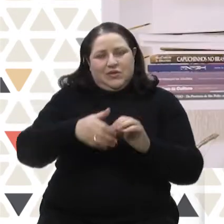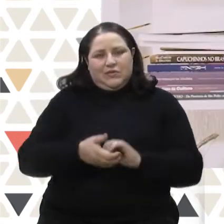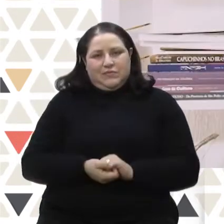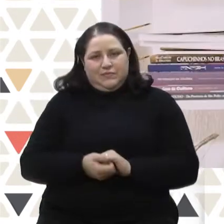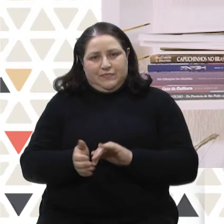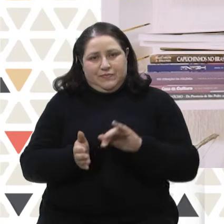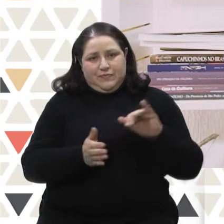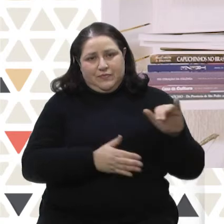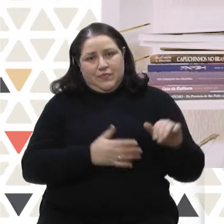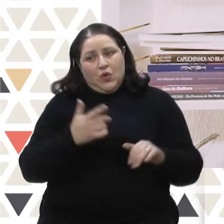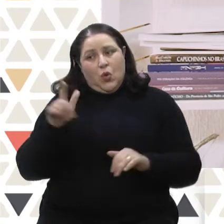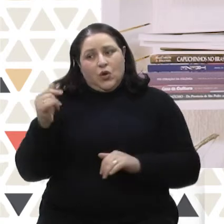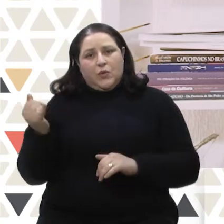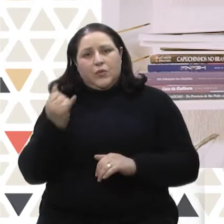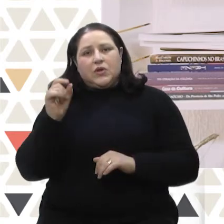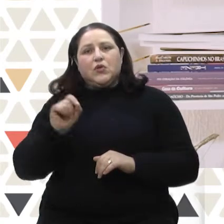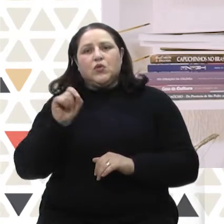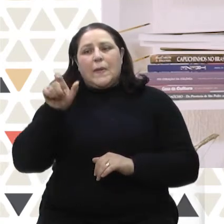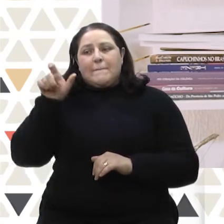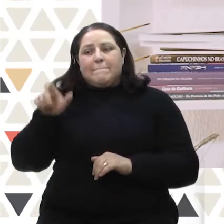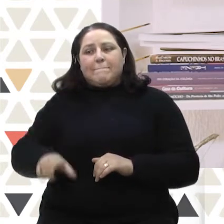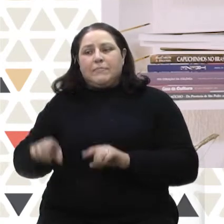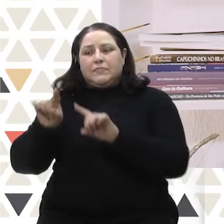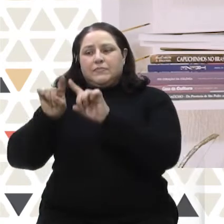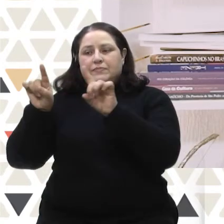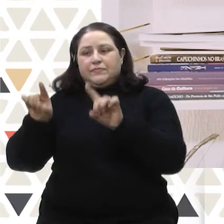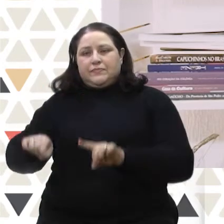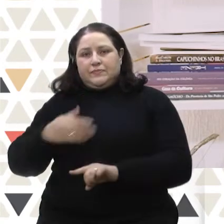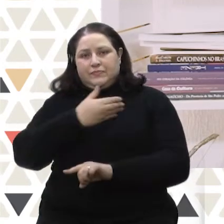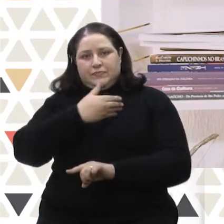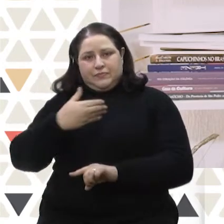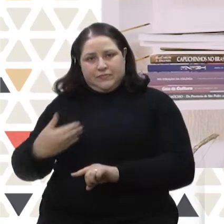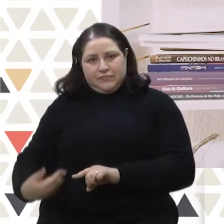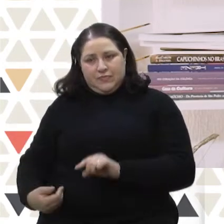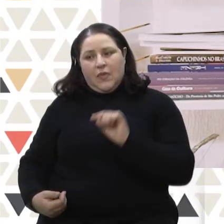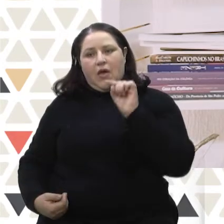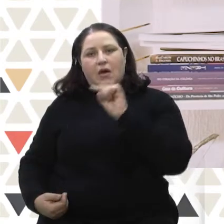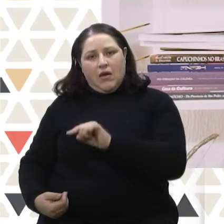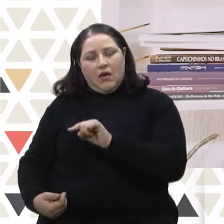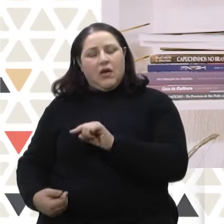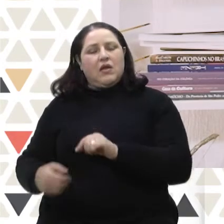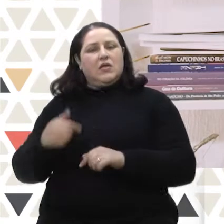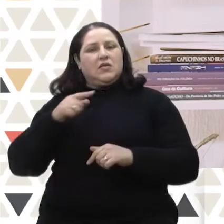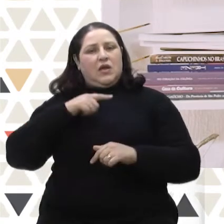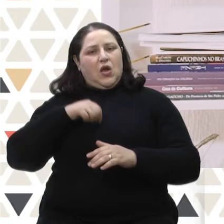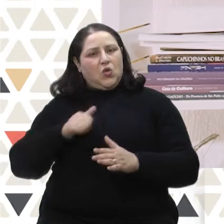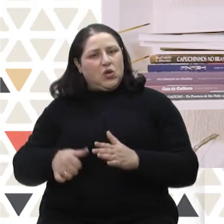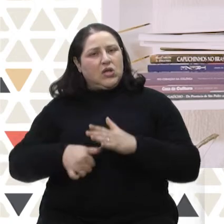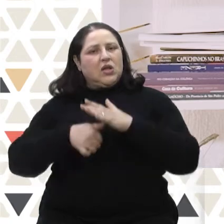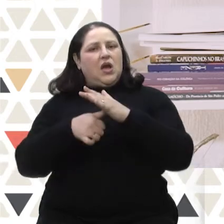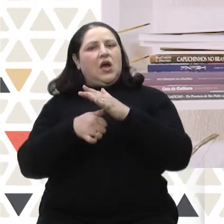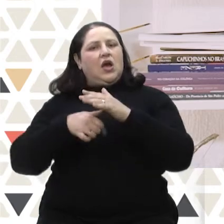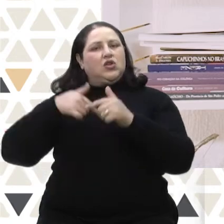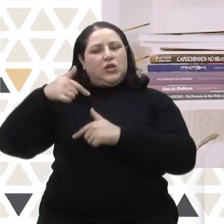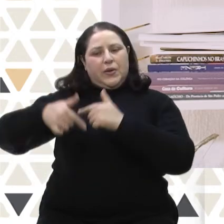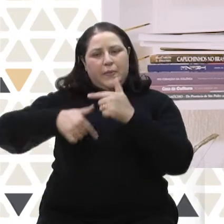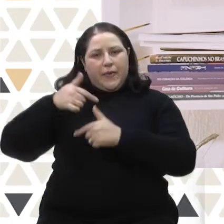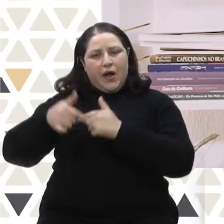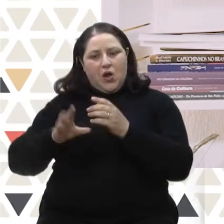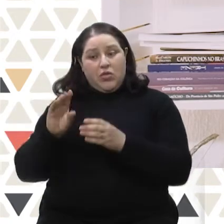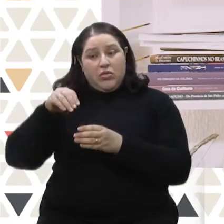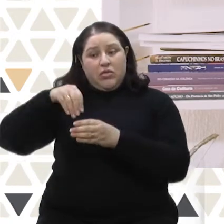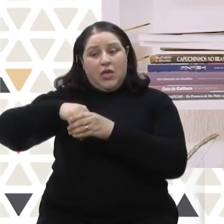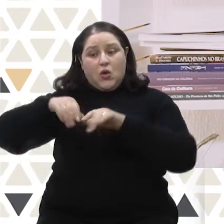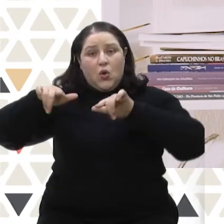exemplo importante, a gente faz menção sobre o funcionário público, onde ele se vale do seu cargo ou da